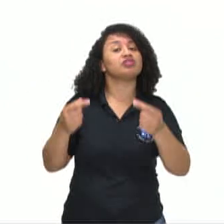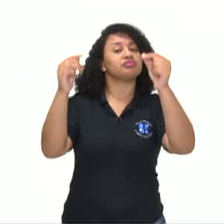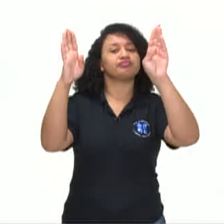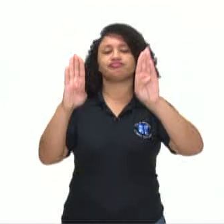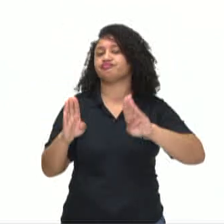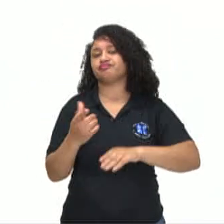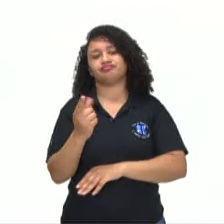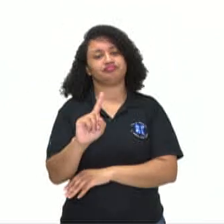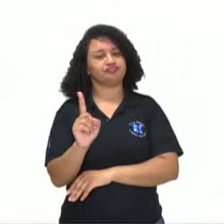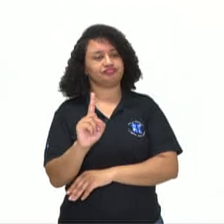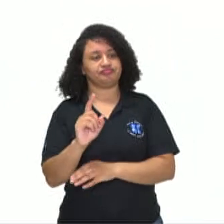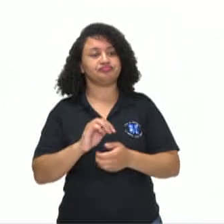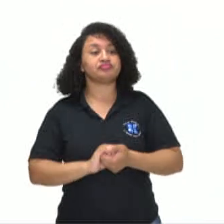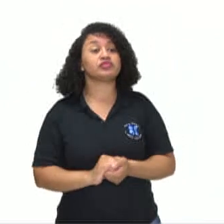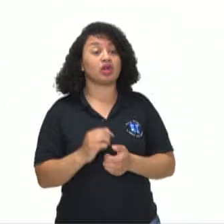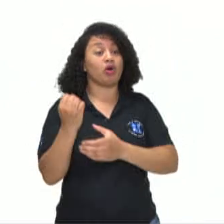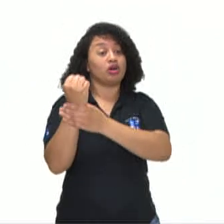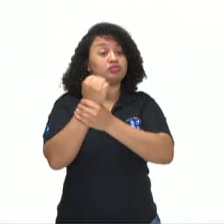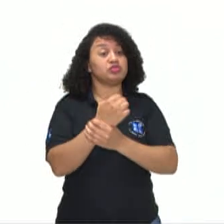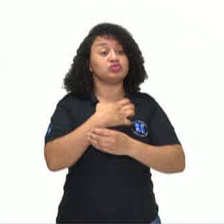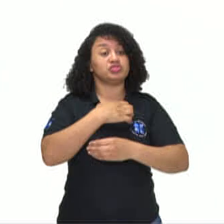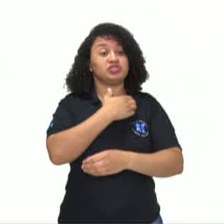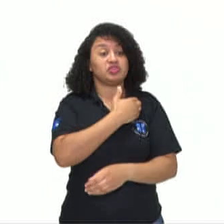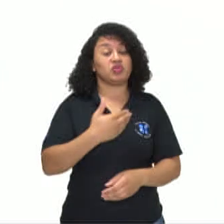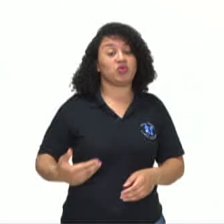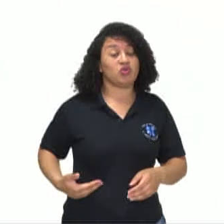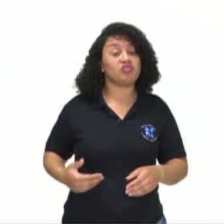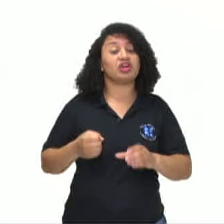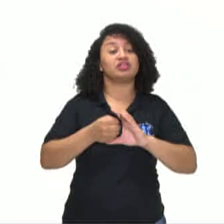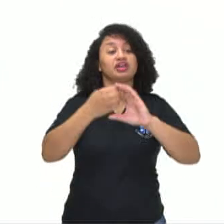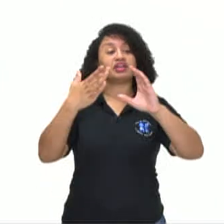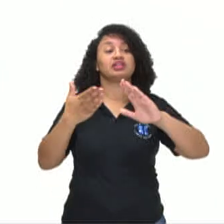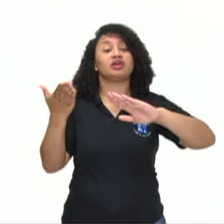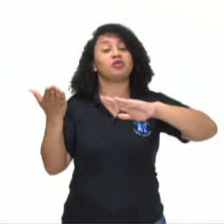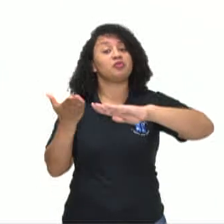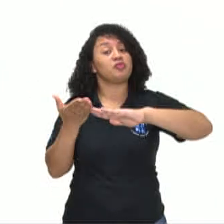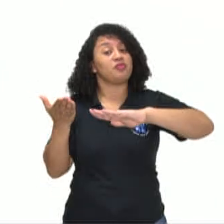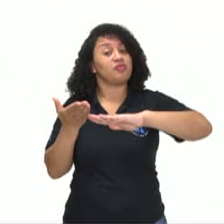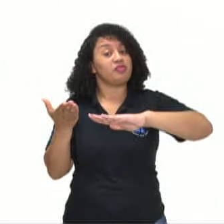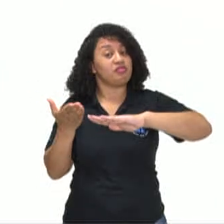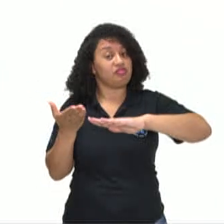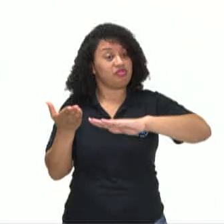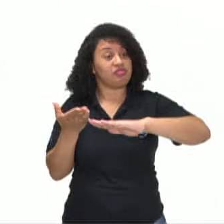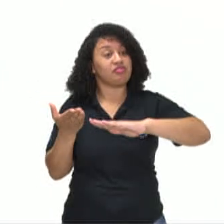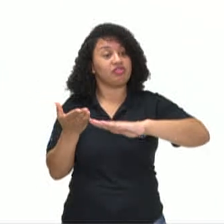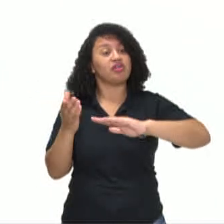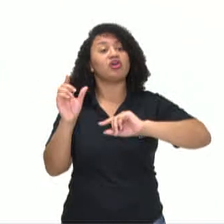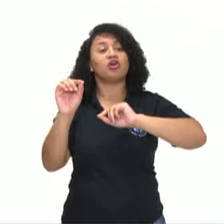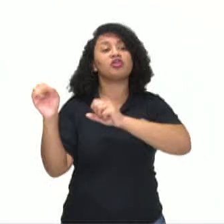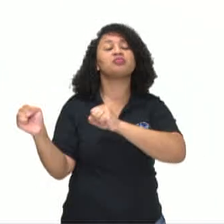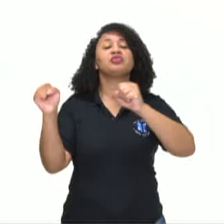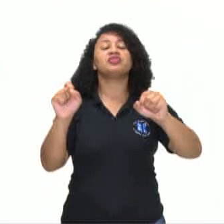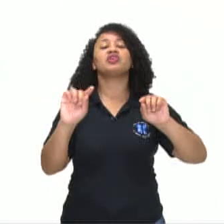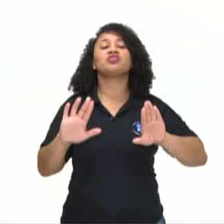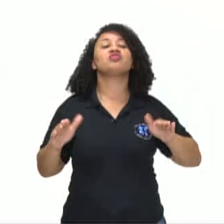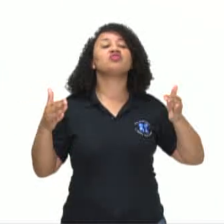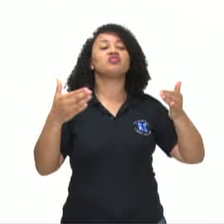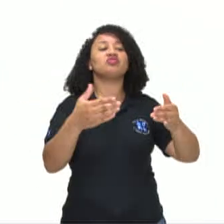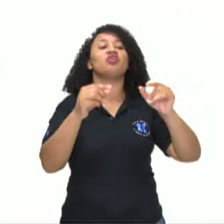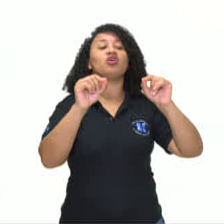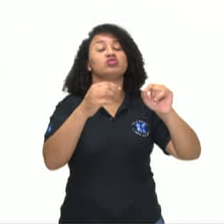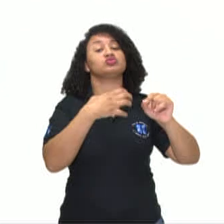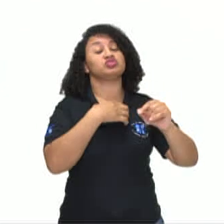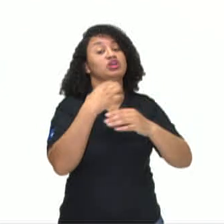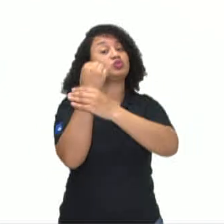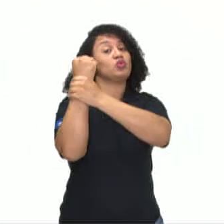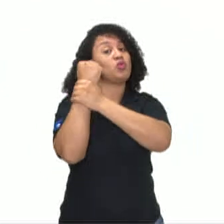erro. Então aqui, o absolutismo foi uma forma de governo típica da Idade Moderna. O poder estava centralizado de